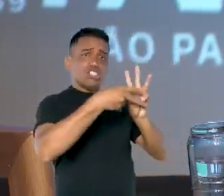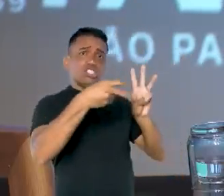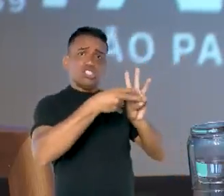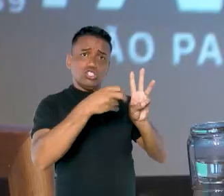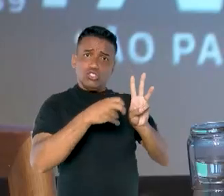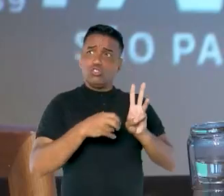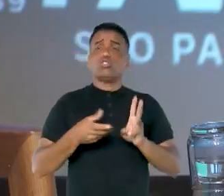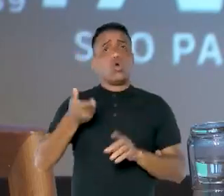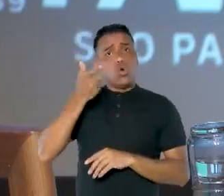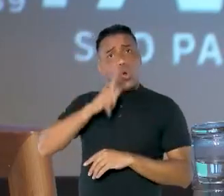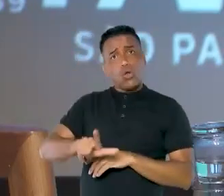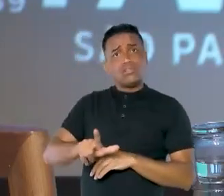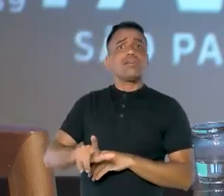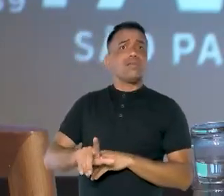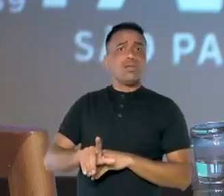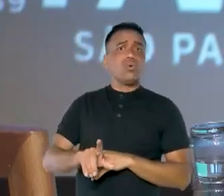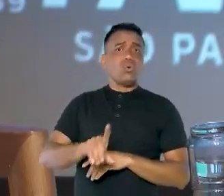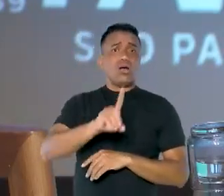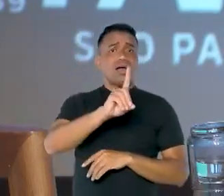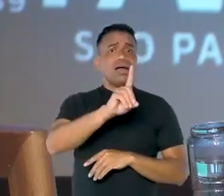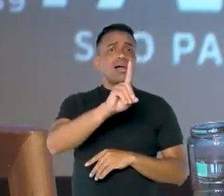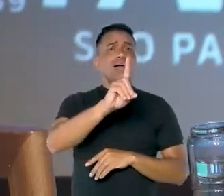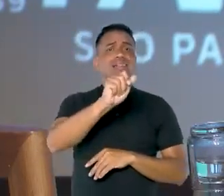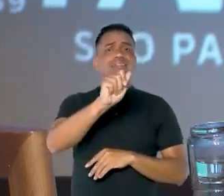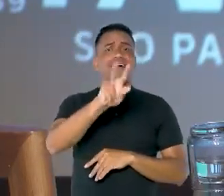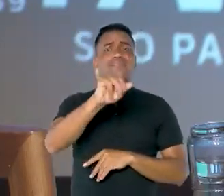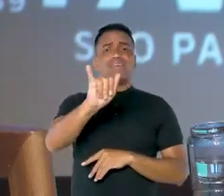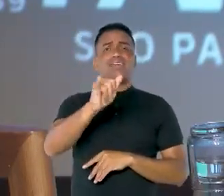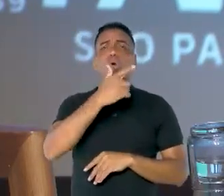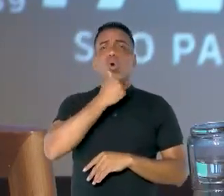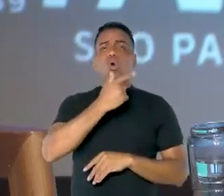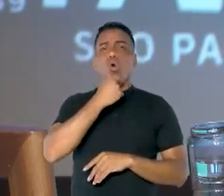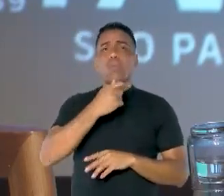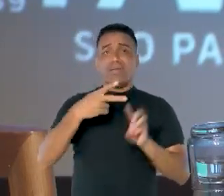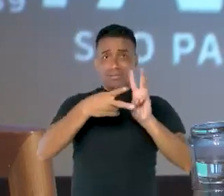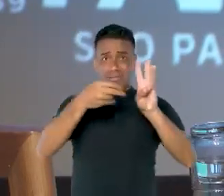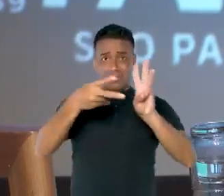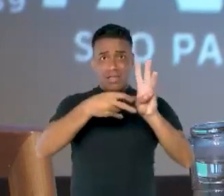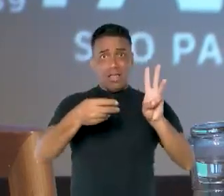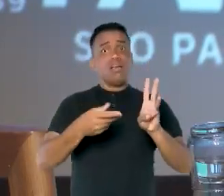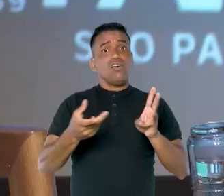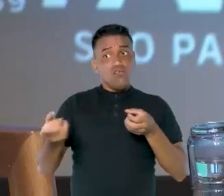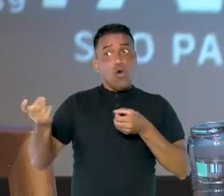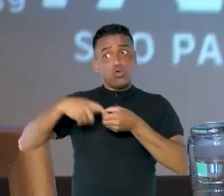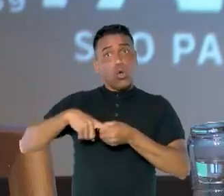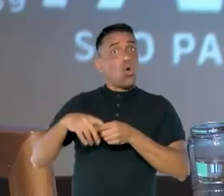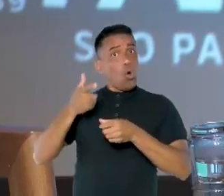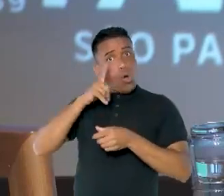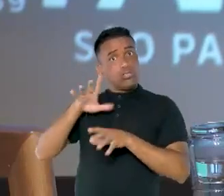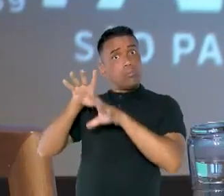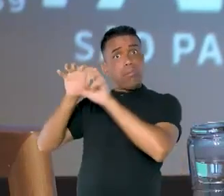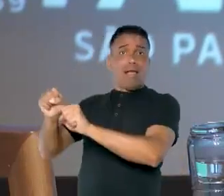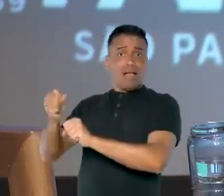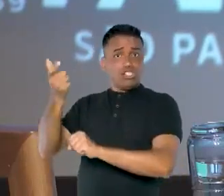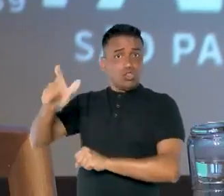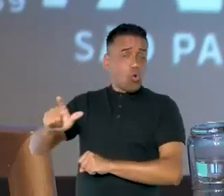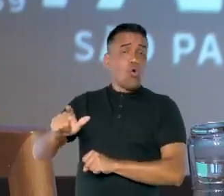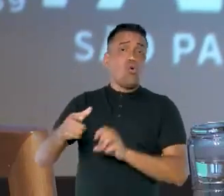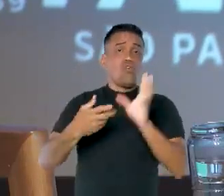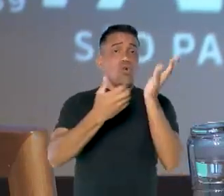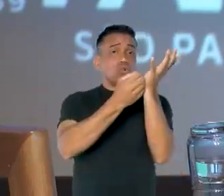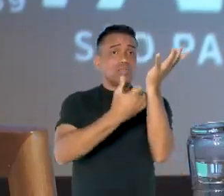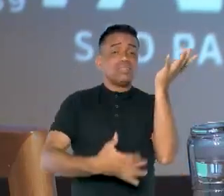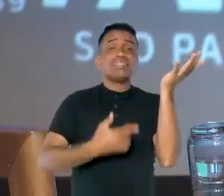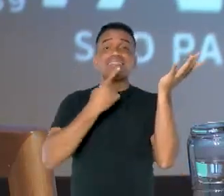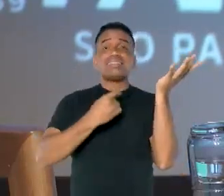Davi Yanomami, de vez em quando, fala sobre isso. O sangue voltou e eles puderam, inclusive, dar ao sangue deles